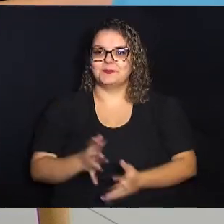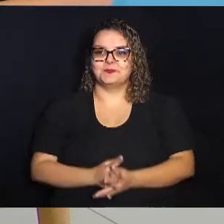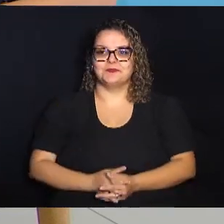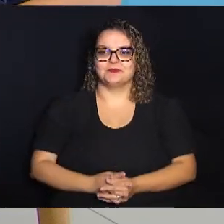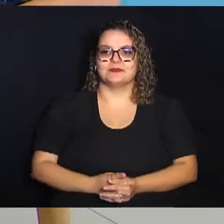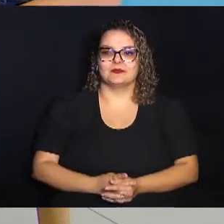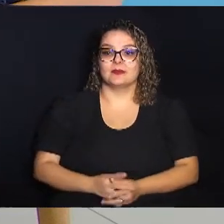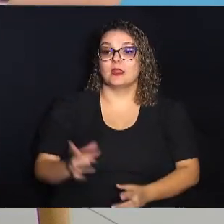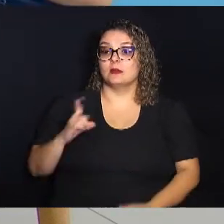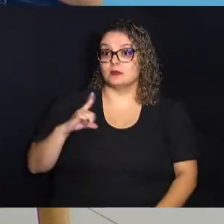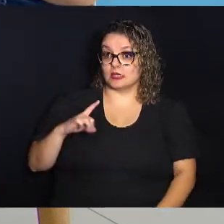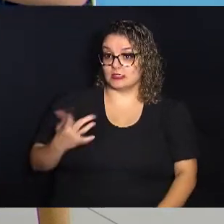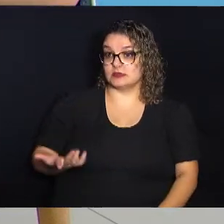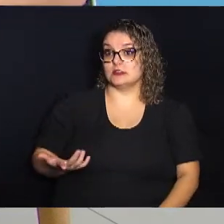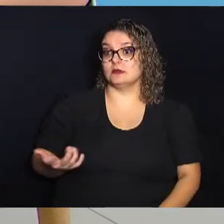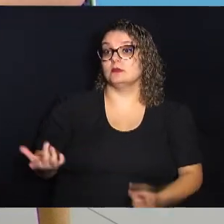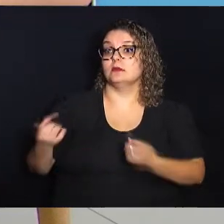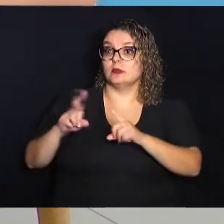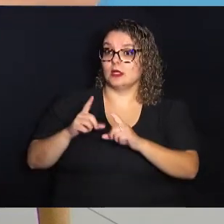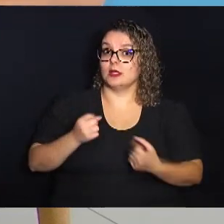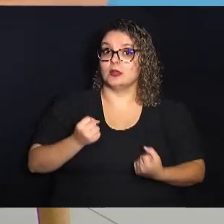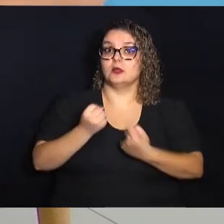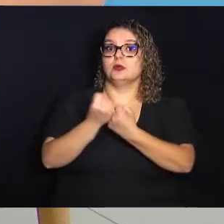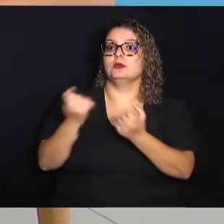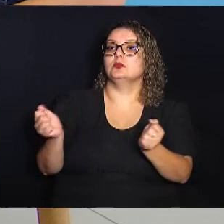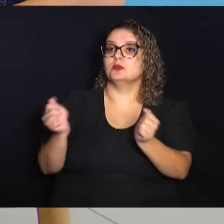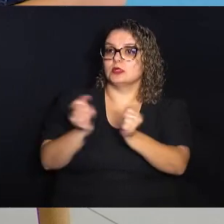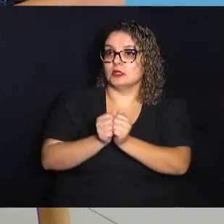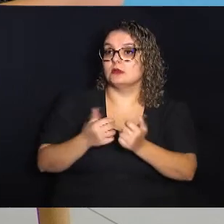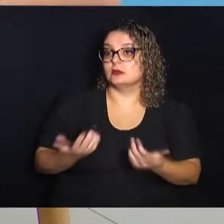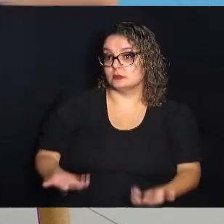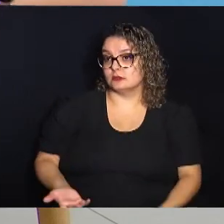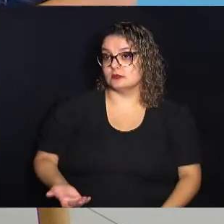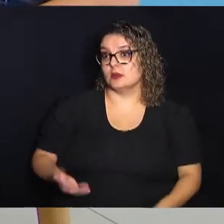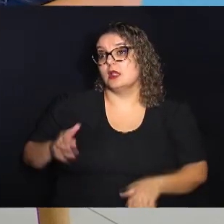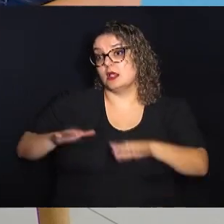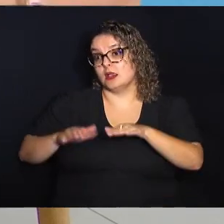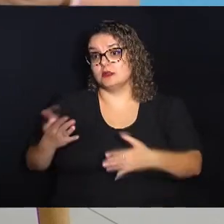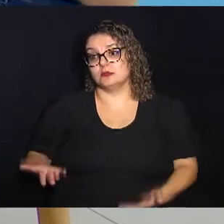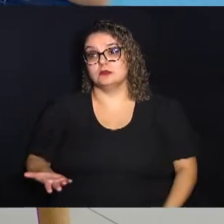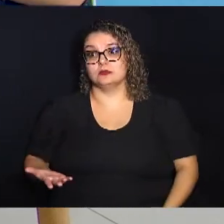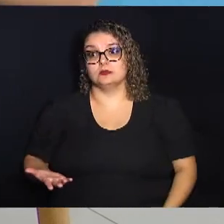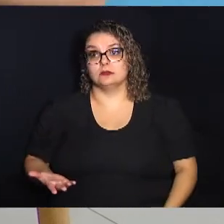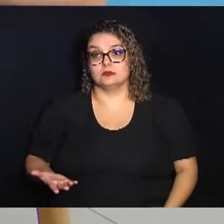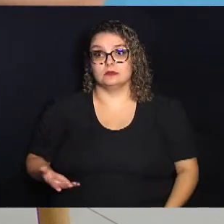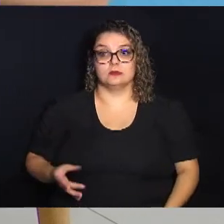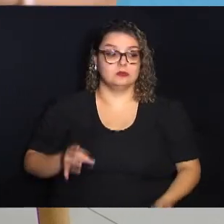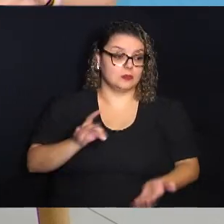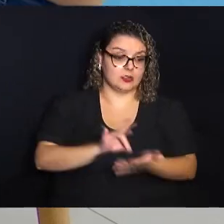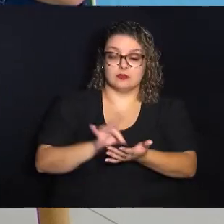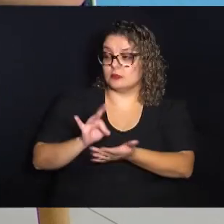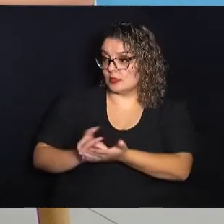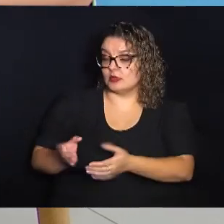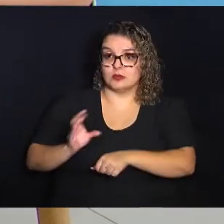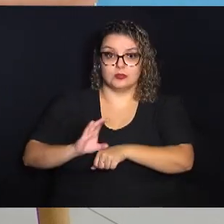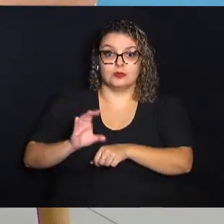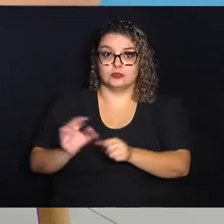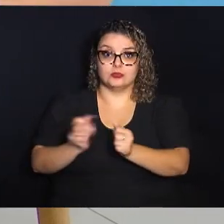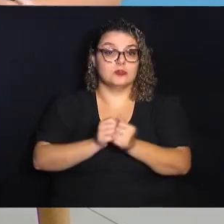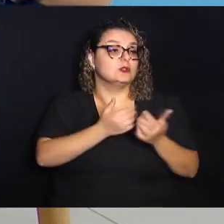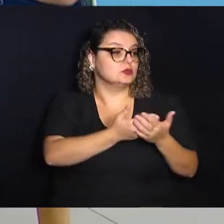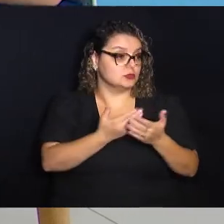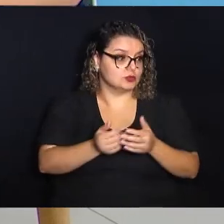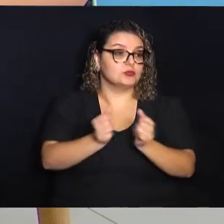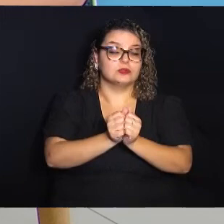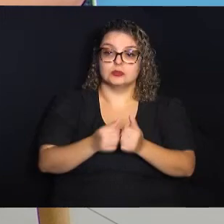Mas acho que tendo alguém com você que te apoia, que tá junto, que às vezes, né, se tá numa mesma realidade, os dois estão no cursinho, por